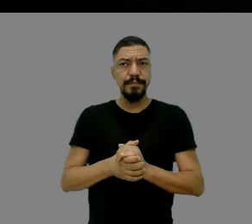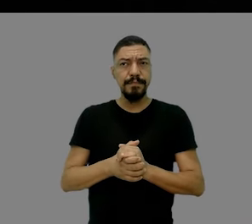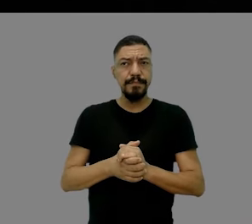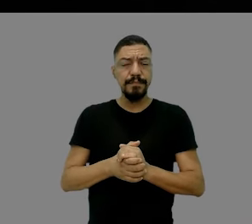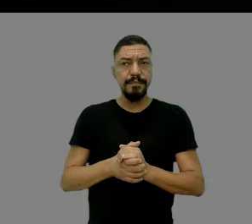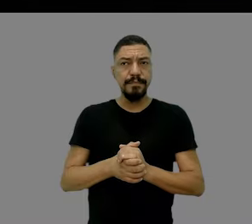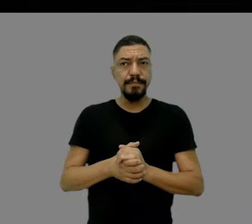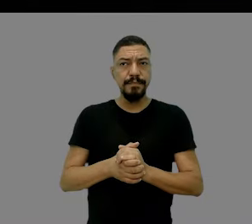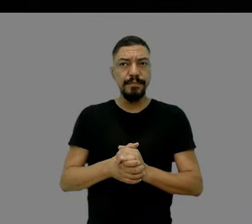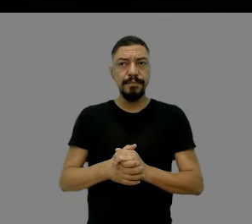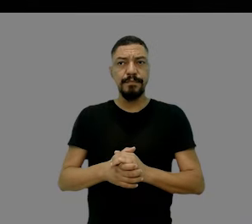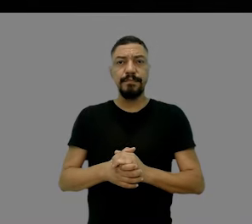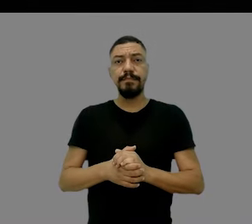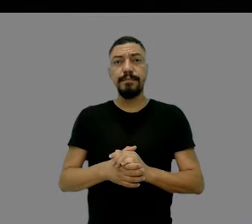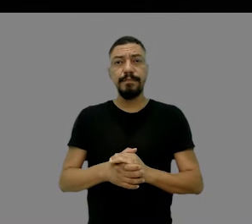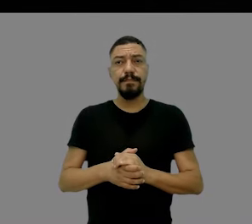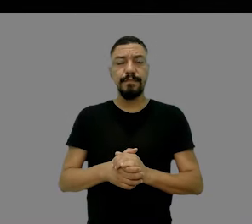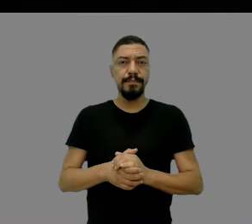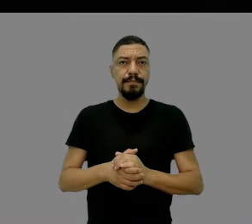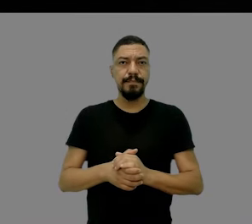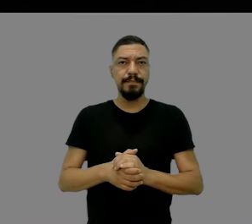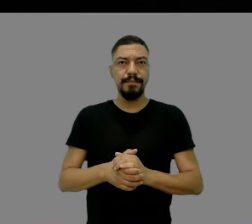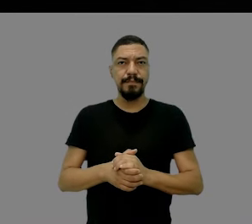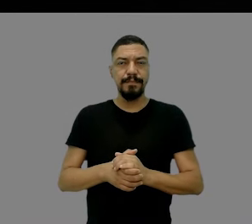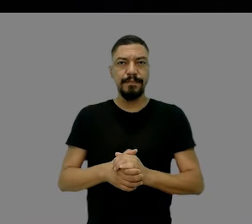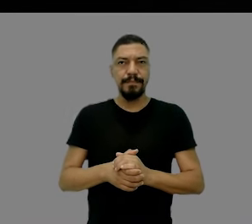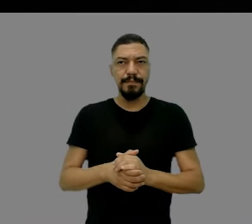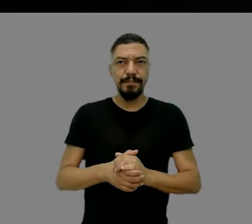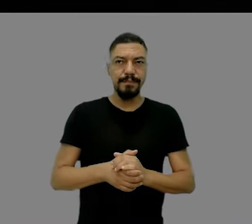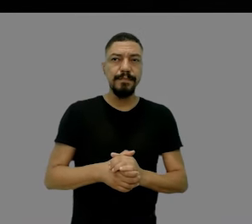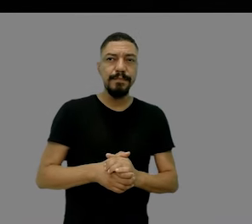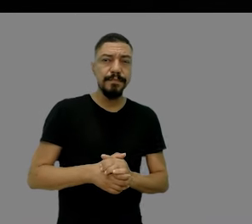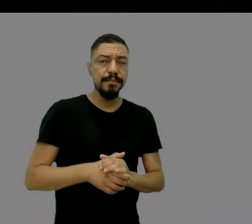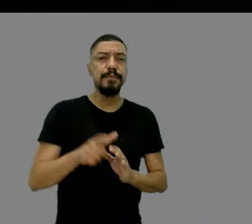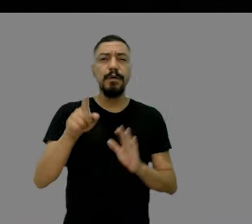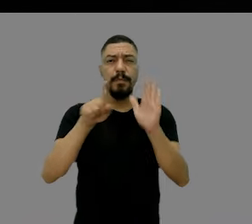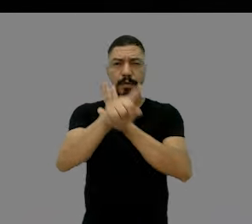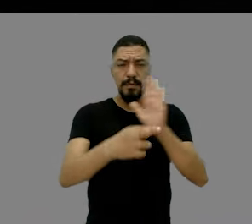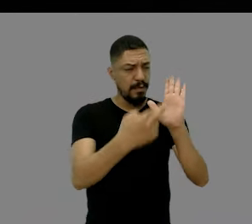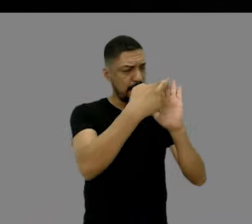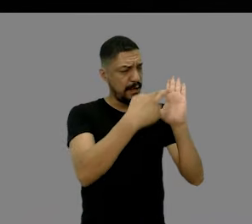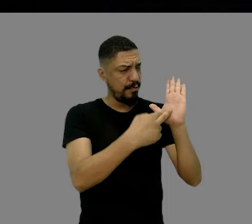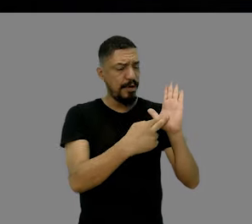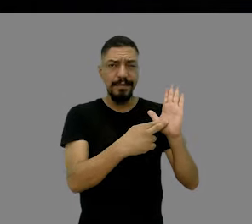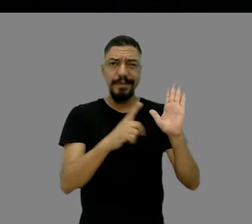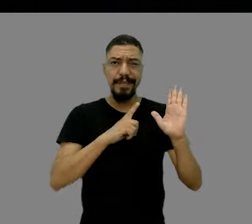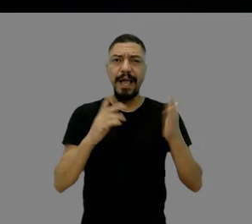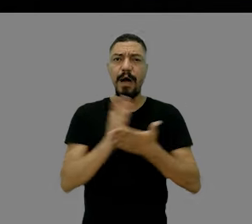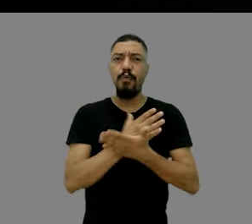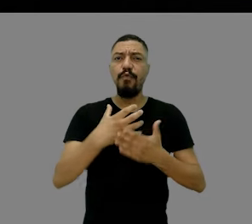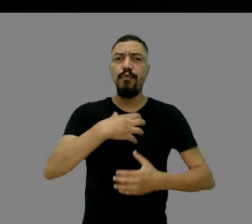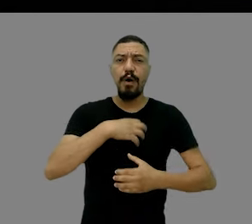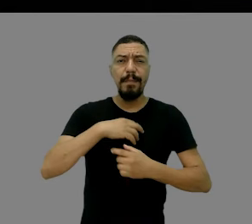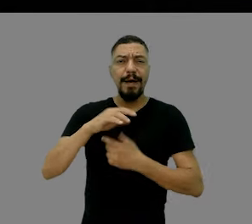O relatório, ele tem algum formato ideal? Assim, por exemplo, é PDF? Ou, por exemplo, pode